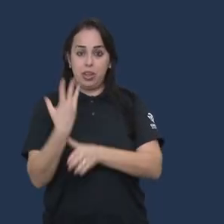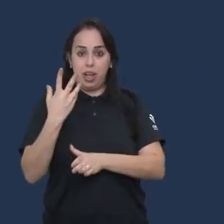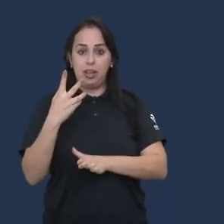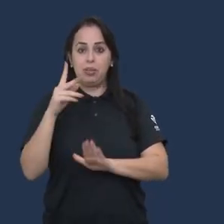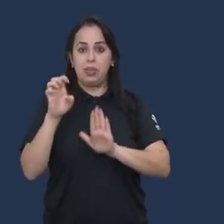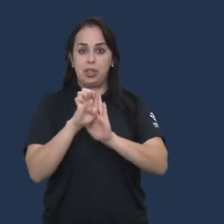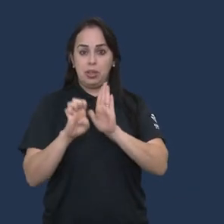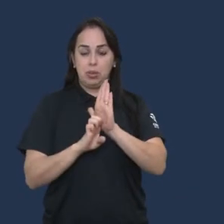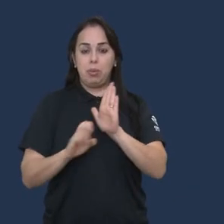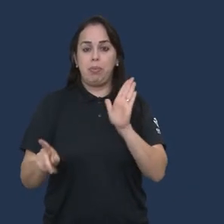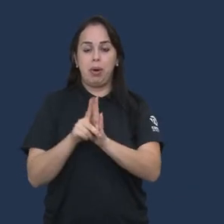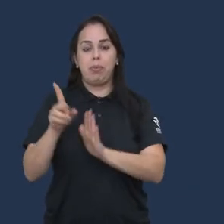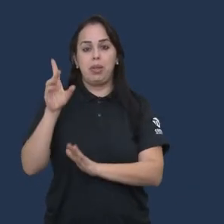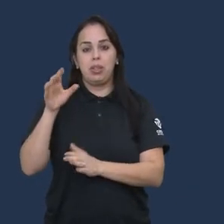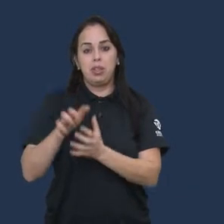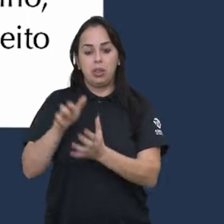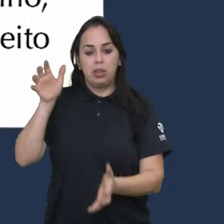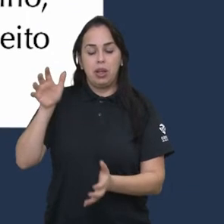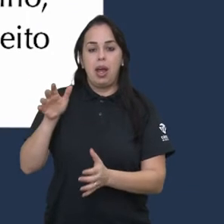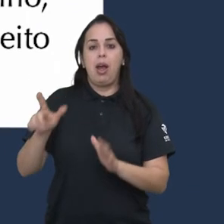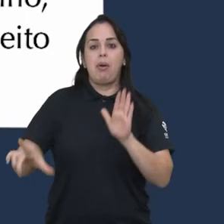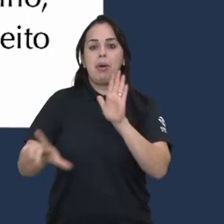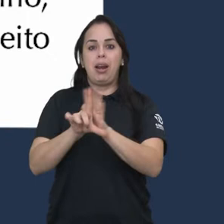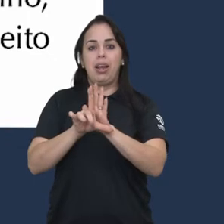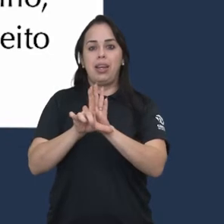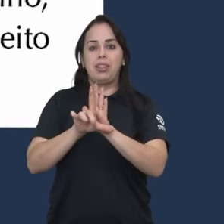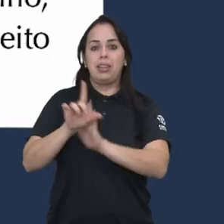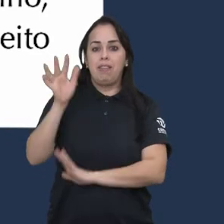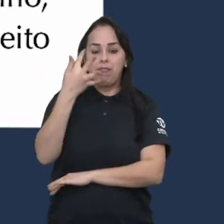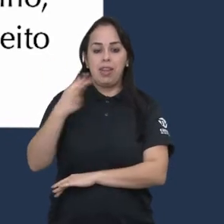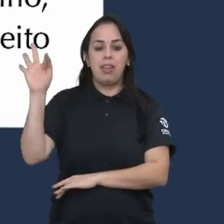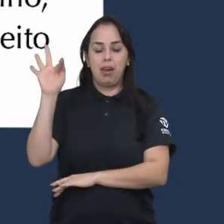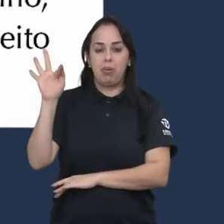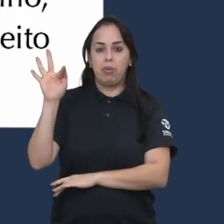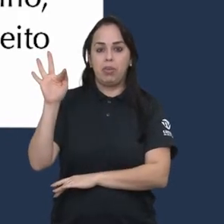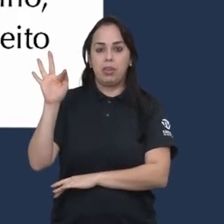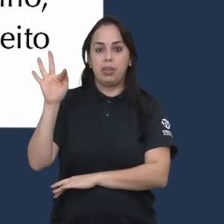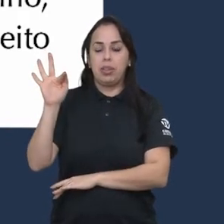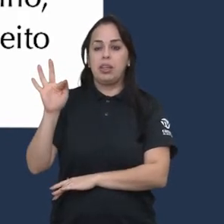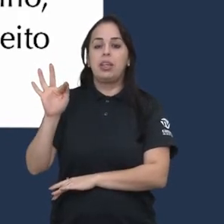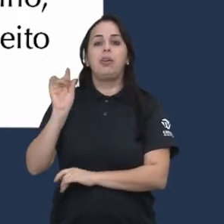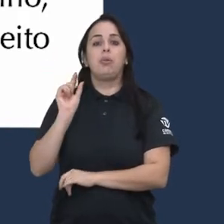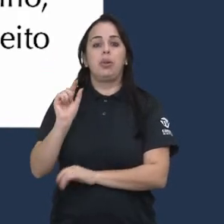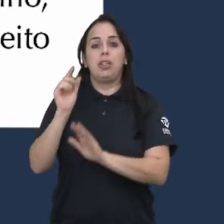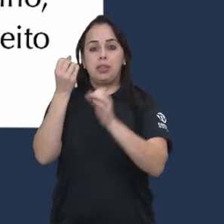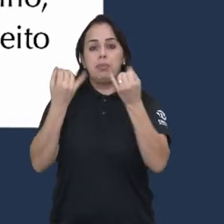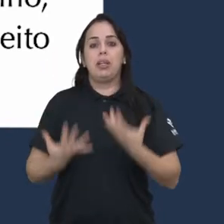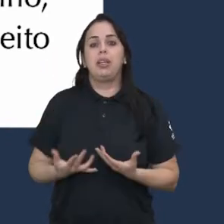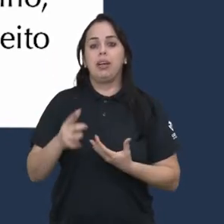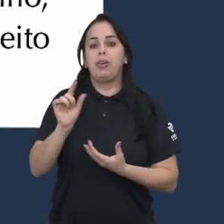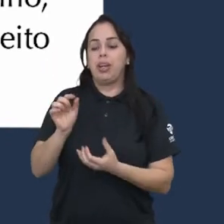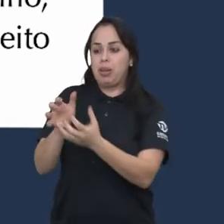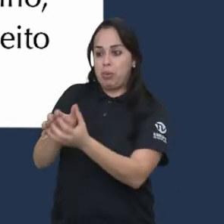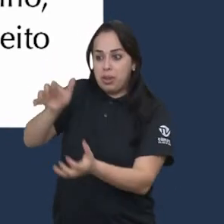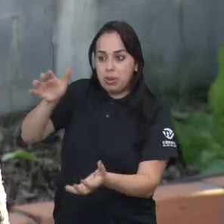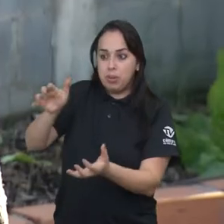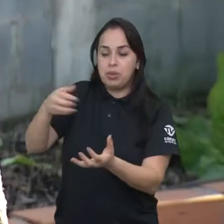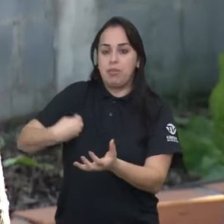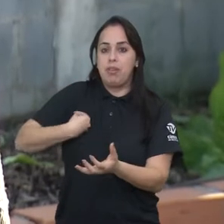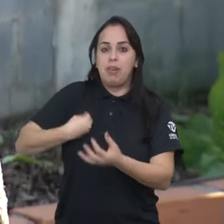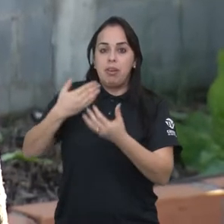estatuto do idoso uma lei federal para poder assegurar à pessoa idosa o envelhecimento saudável com dignidade